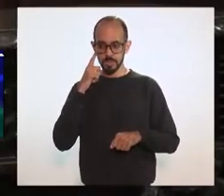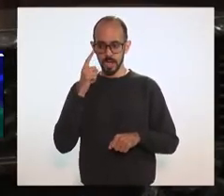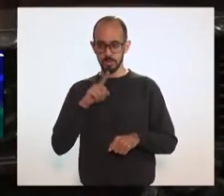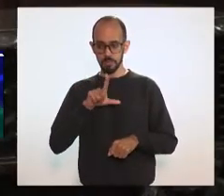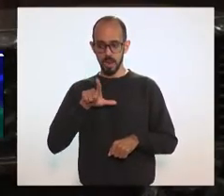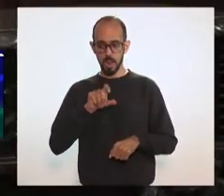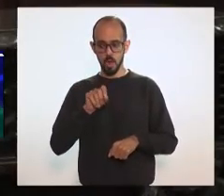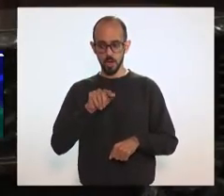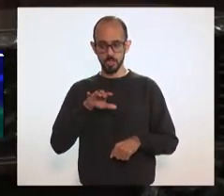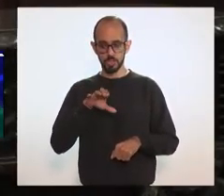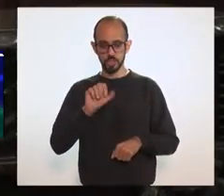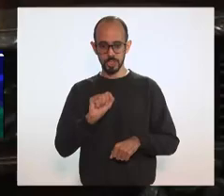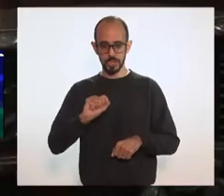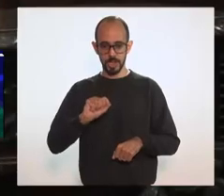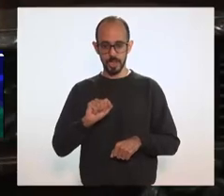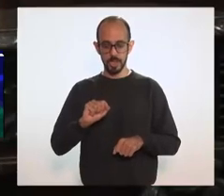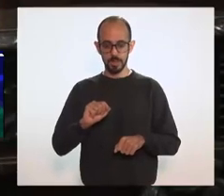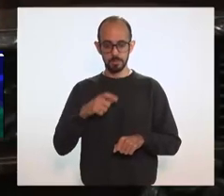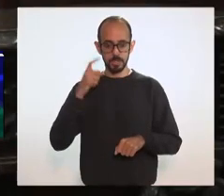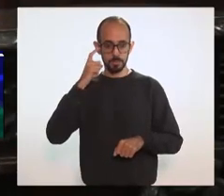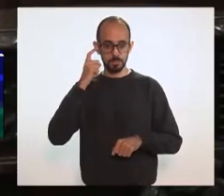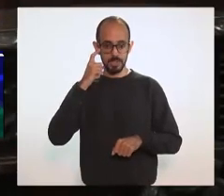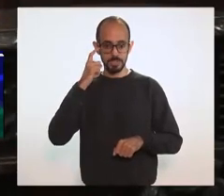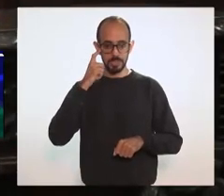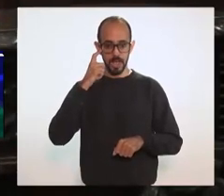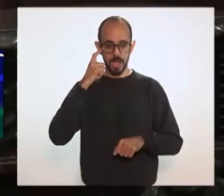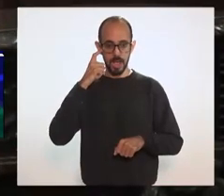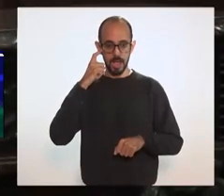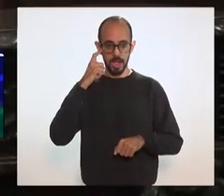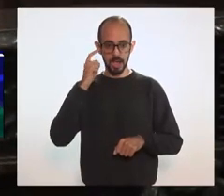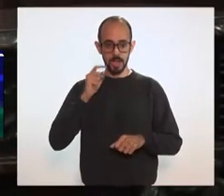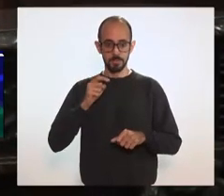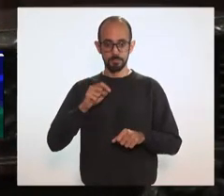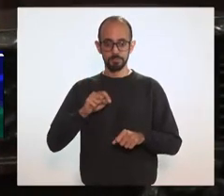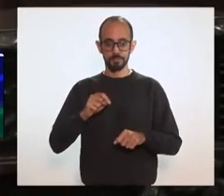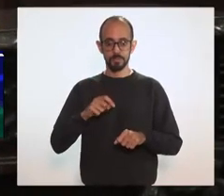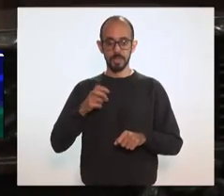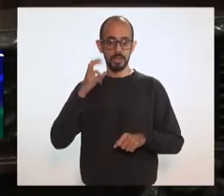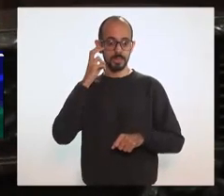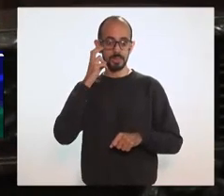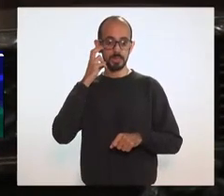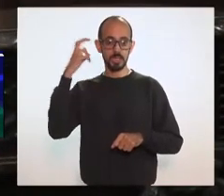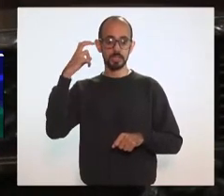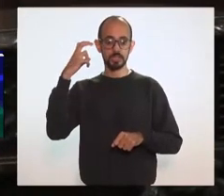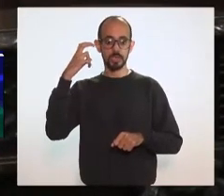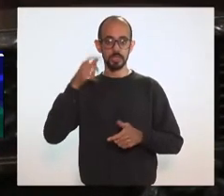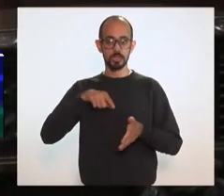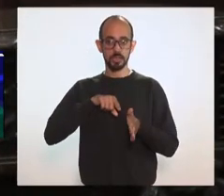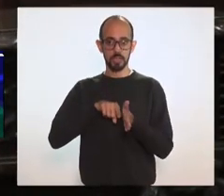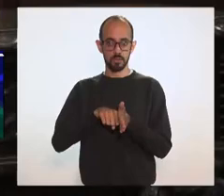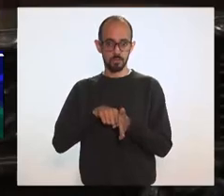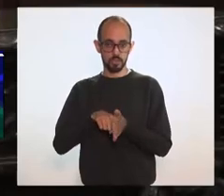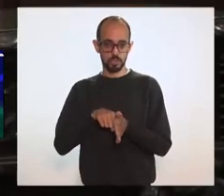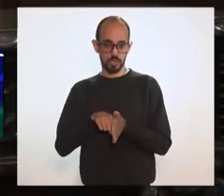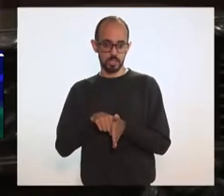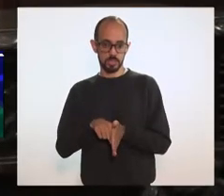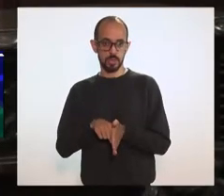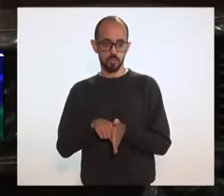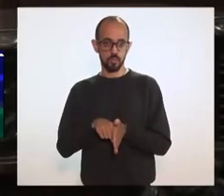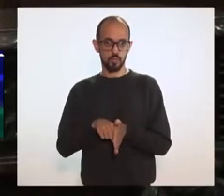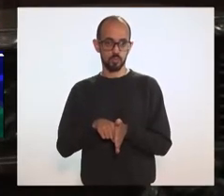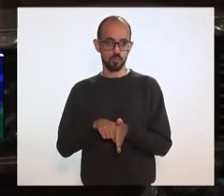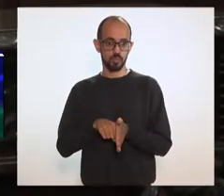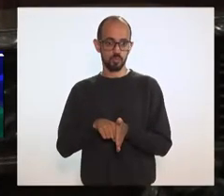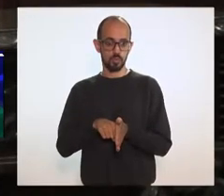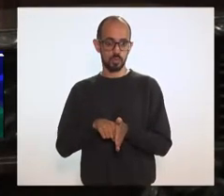que precavesse, por exemplo, a questão da inteligência da investigação. Então, estamos vivendo